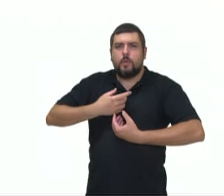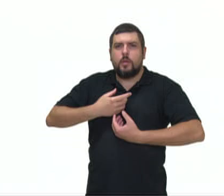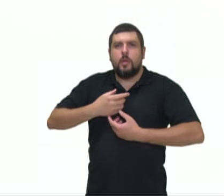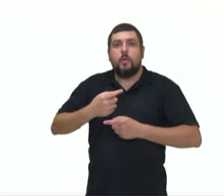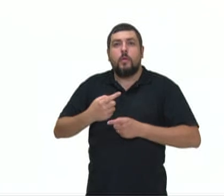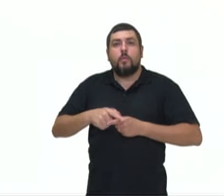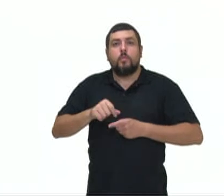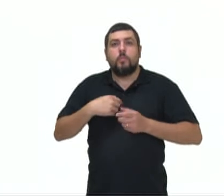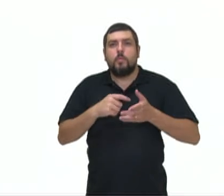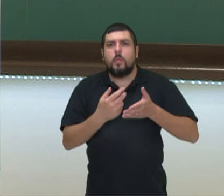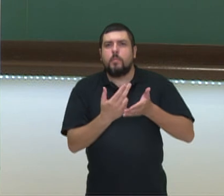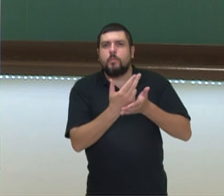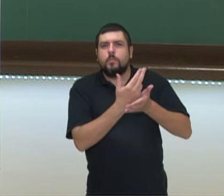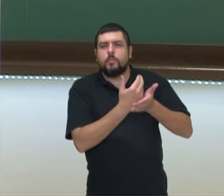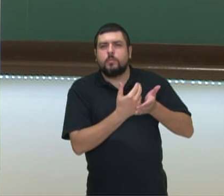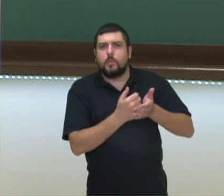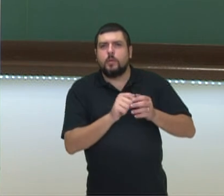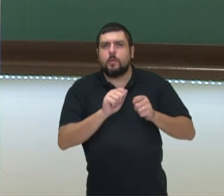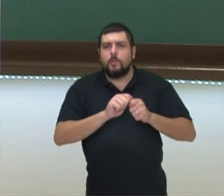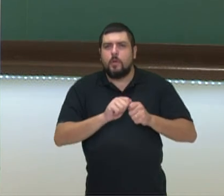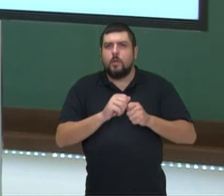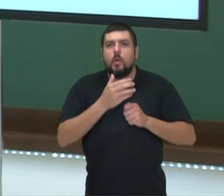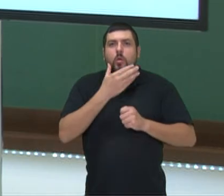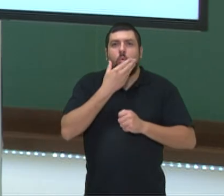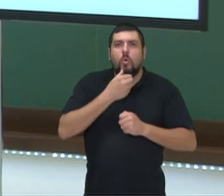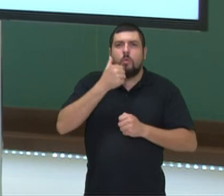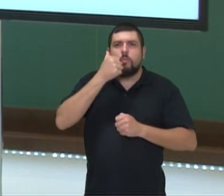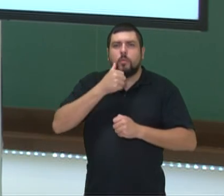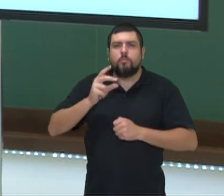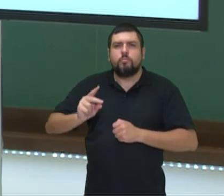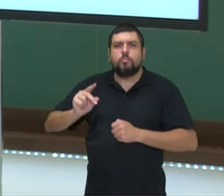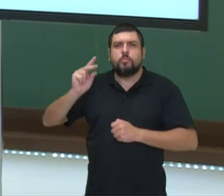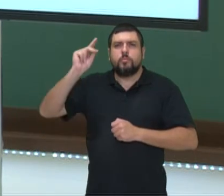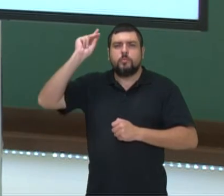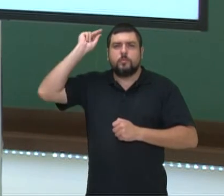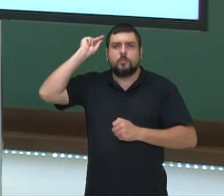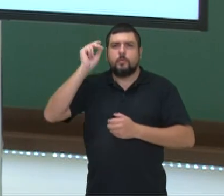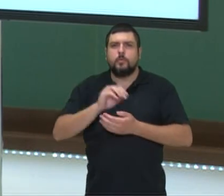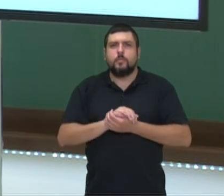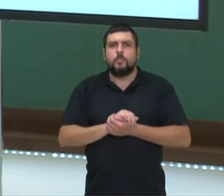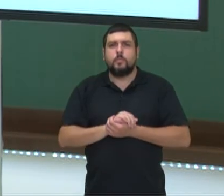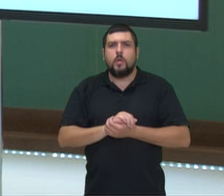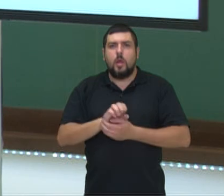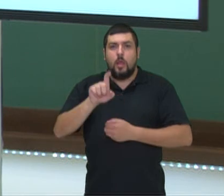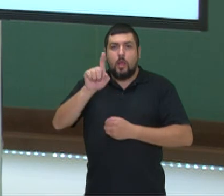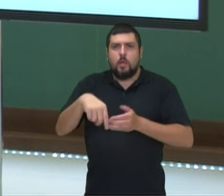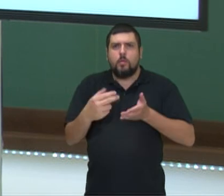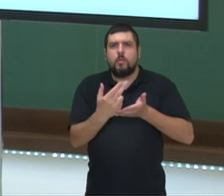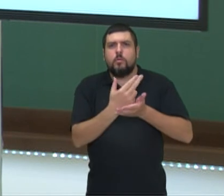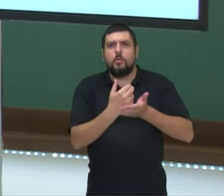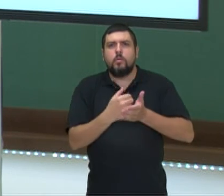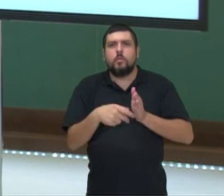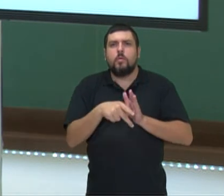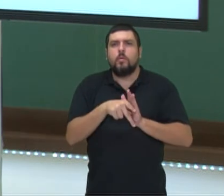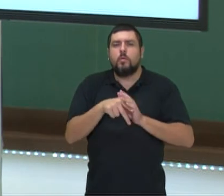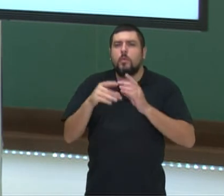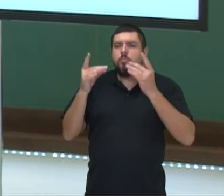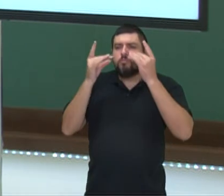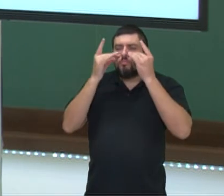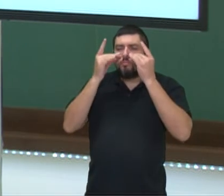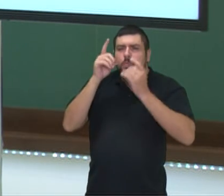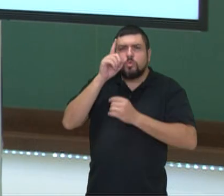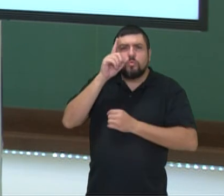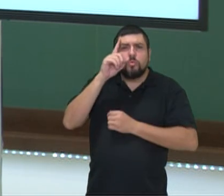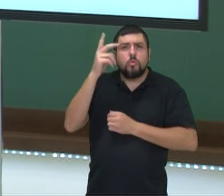rupestre, arte feita pelo homem, por mulheres, na pré-história. Retratavam cenas do cotidiano, como caça, pesca,